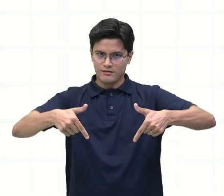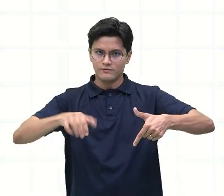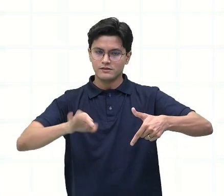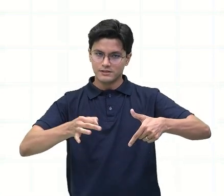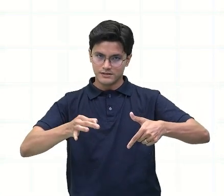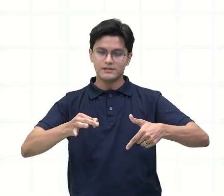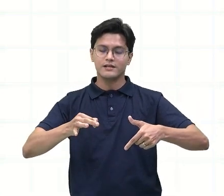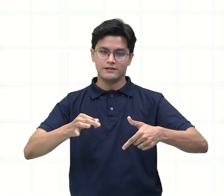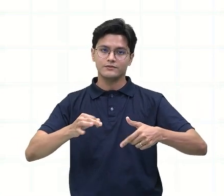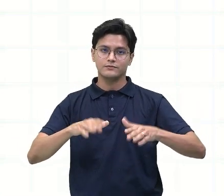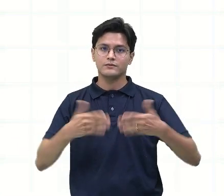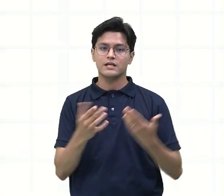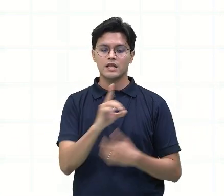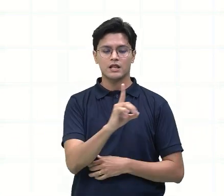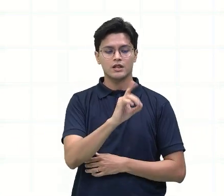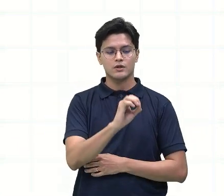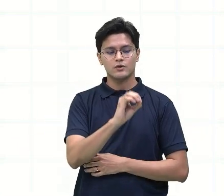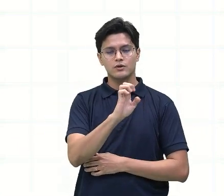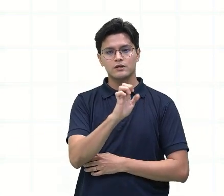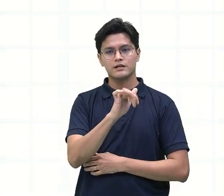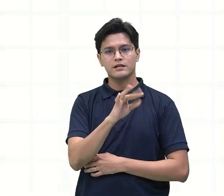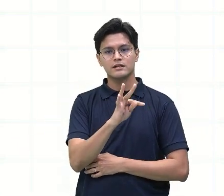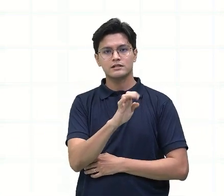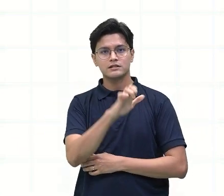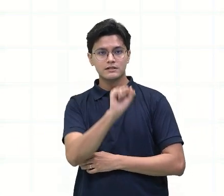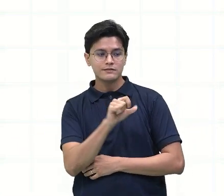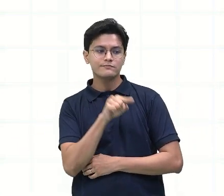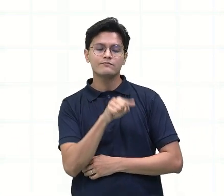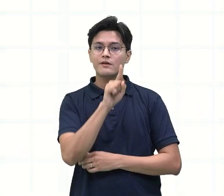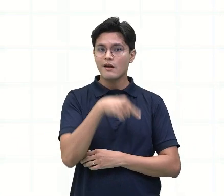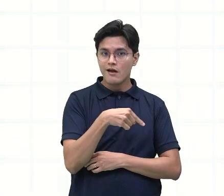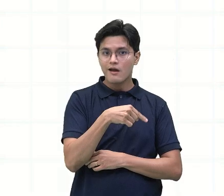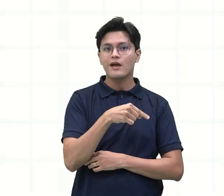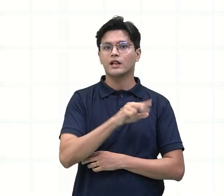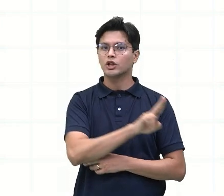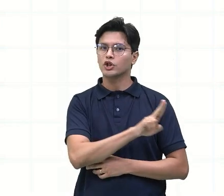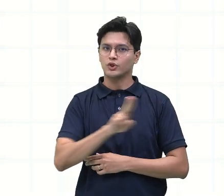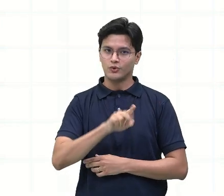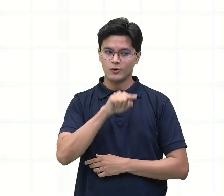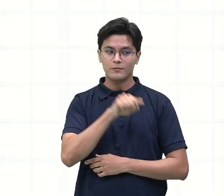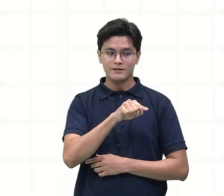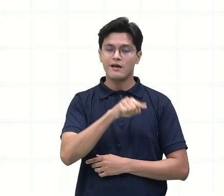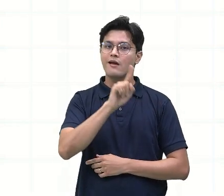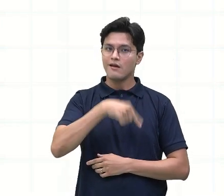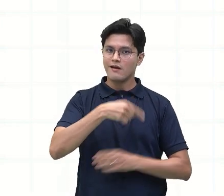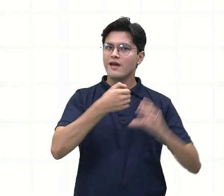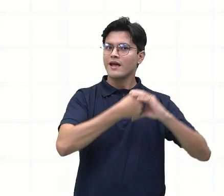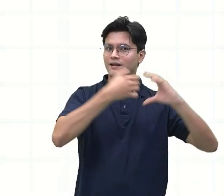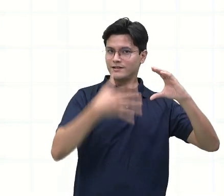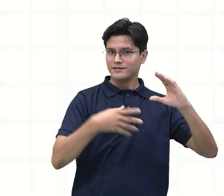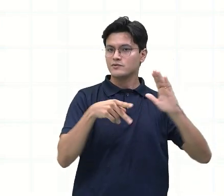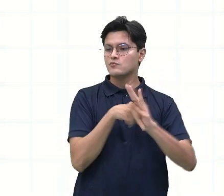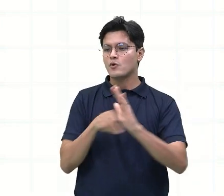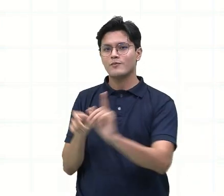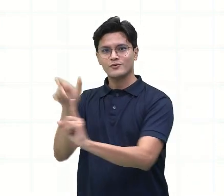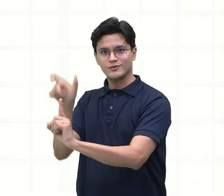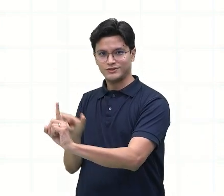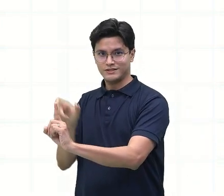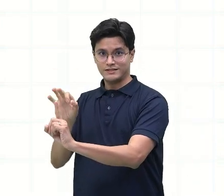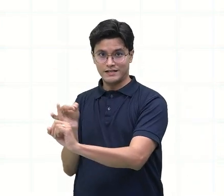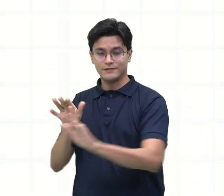que é uma qualidade de quem? Do nosso sujeito. Então, logo, doentes vai ser